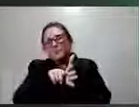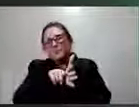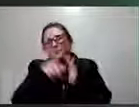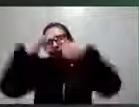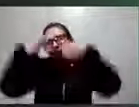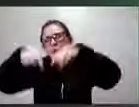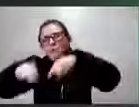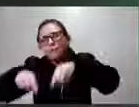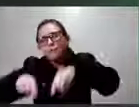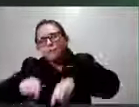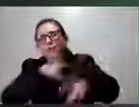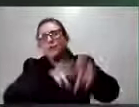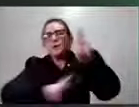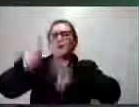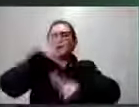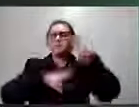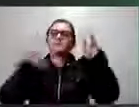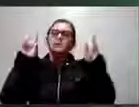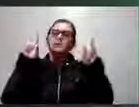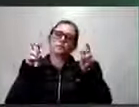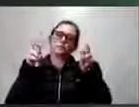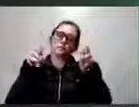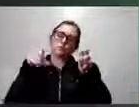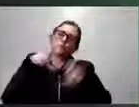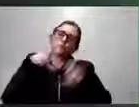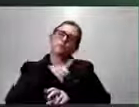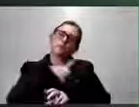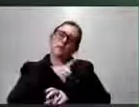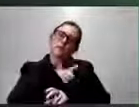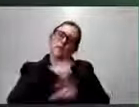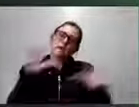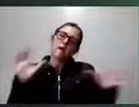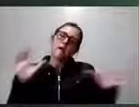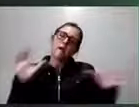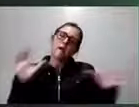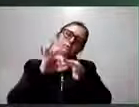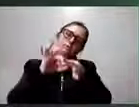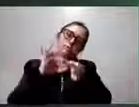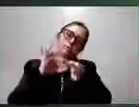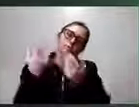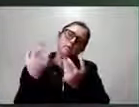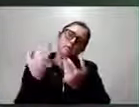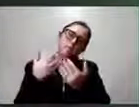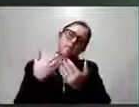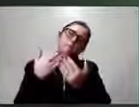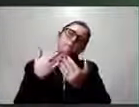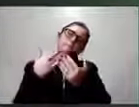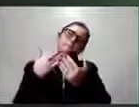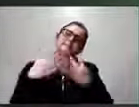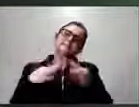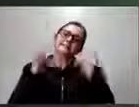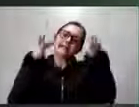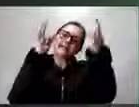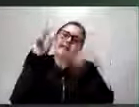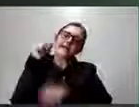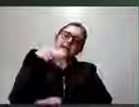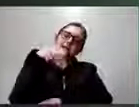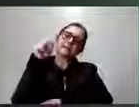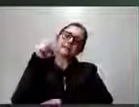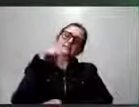aprofundadas relacionadas com esse assunto e tem sido associado ao mesmo procedimento, as técnicas de anestesia,